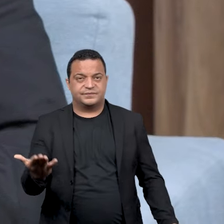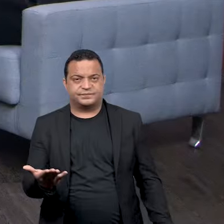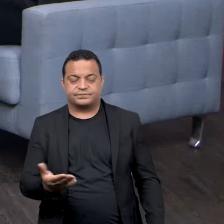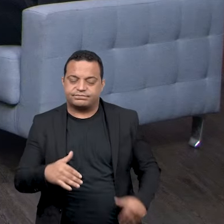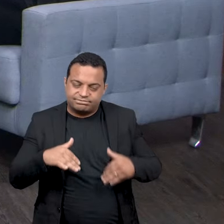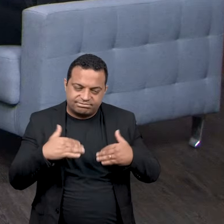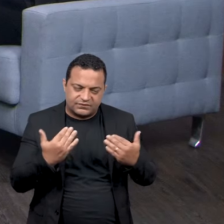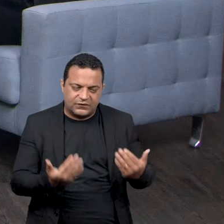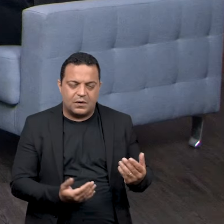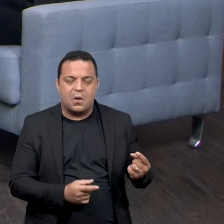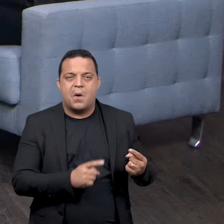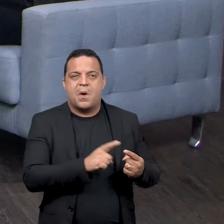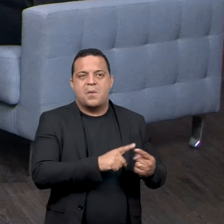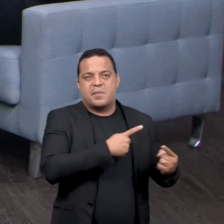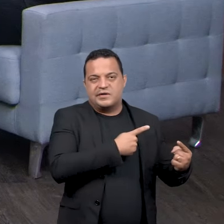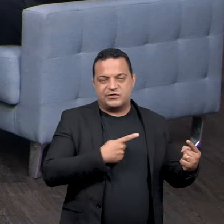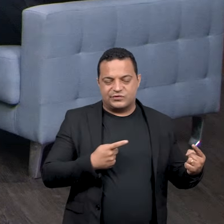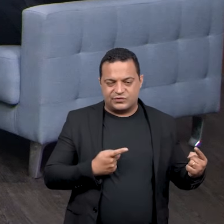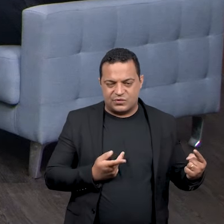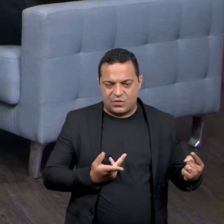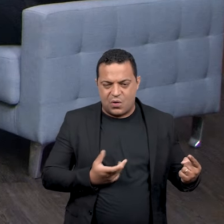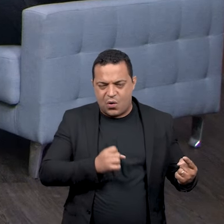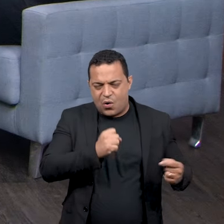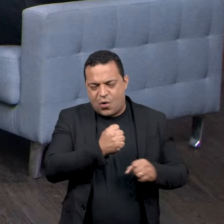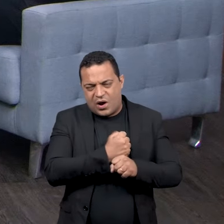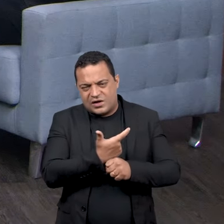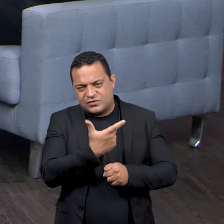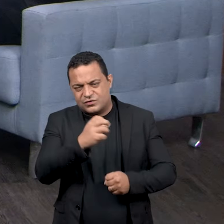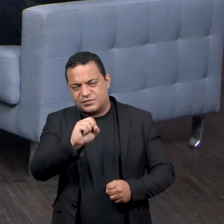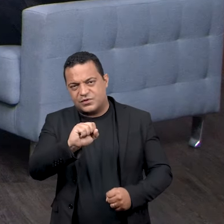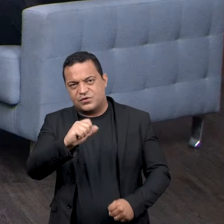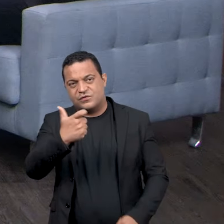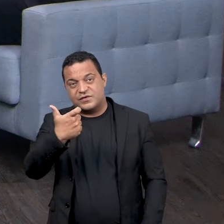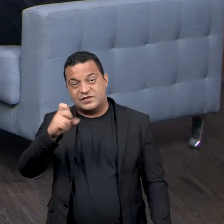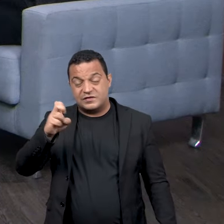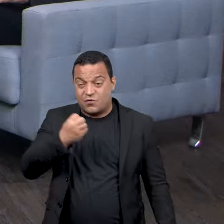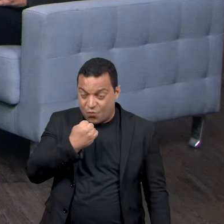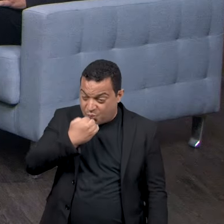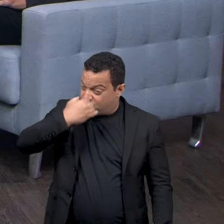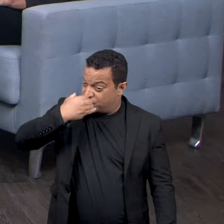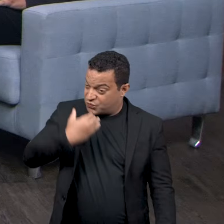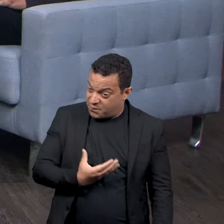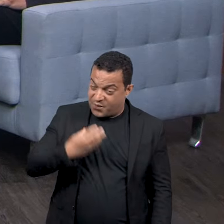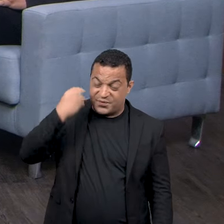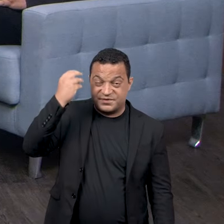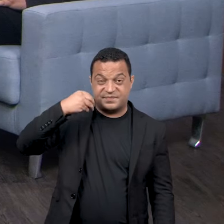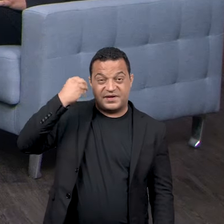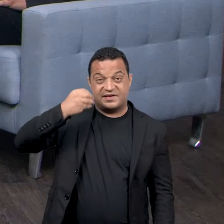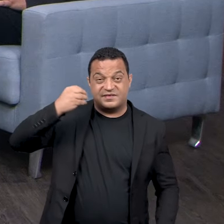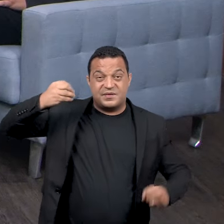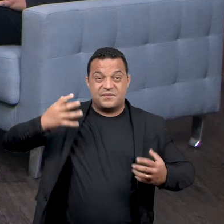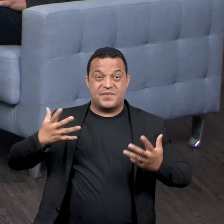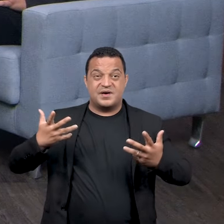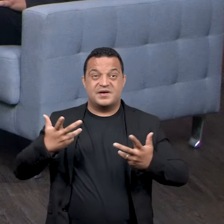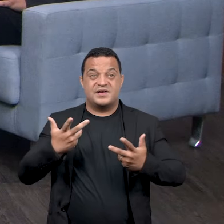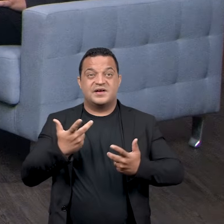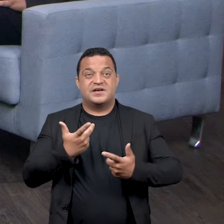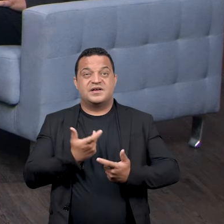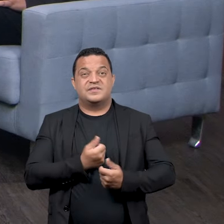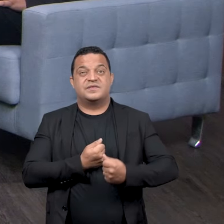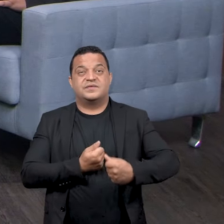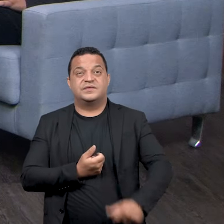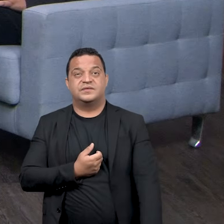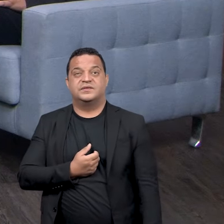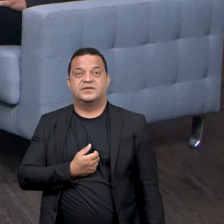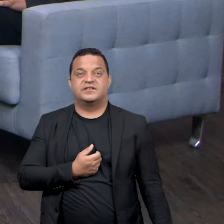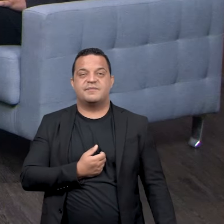pastor Winston? Irmã Sônia falando aqui que o ano de 2025 foi uma benção, é mesmo, né? Pastor Abel, pastor Fábio, falar